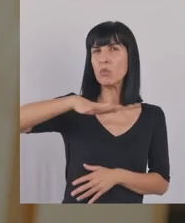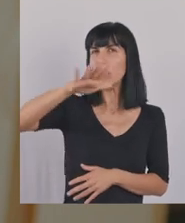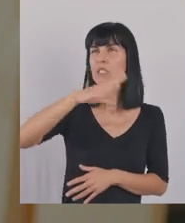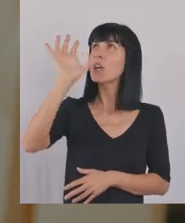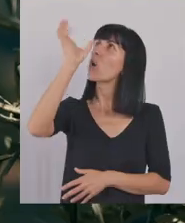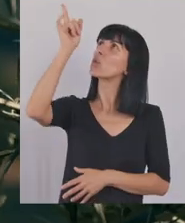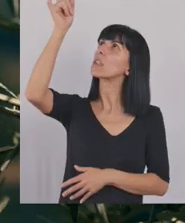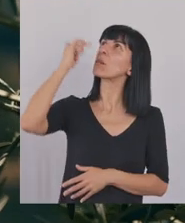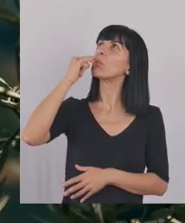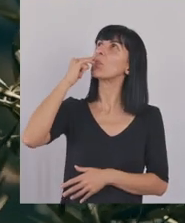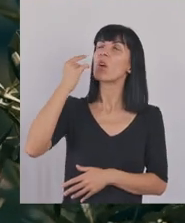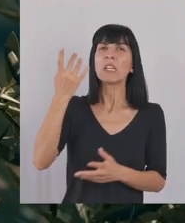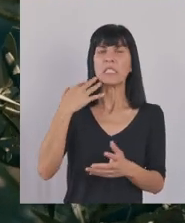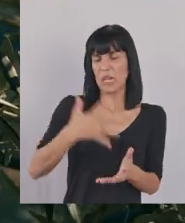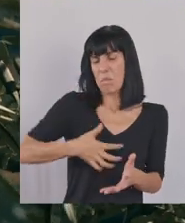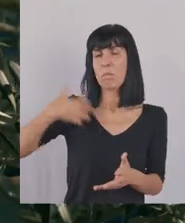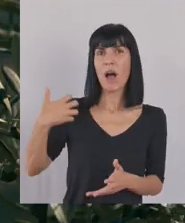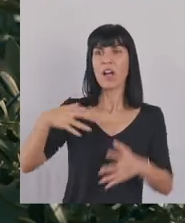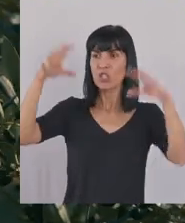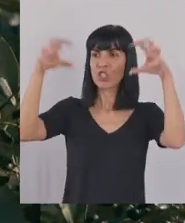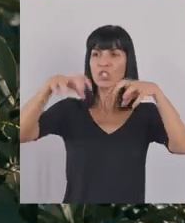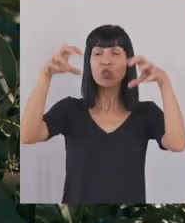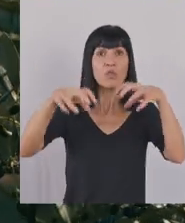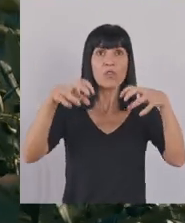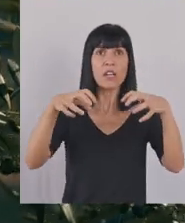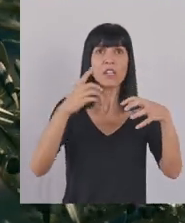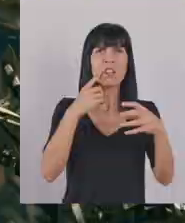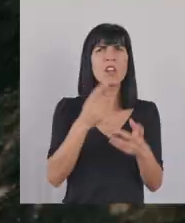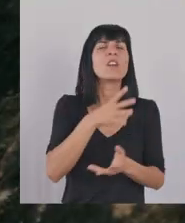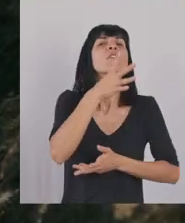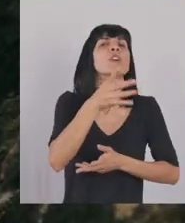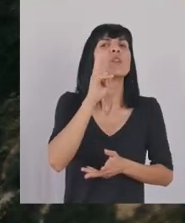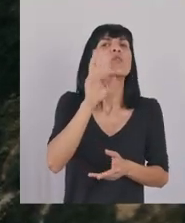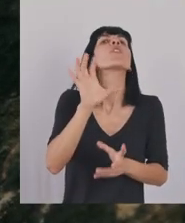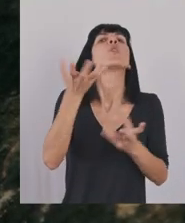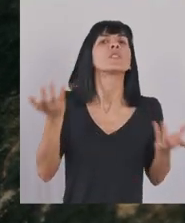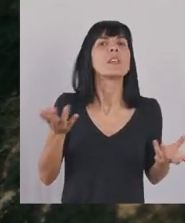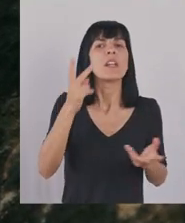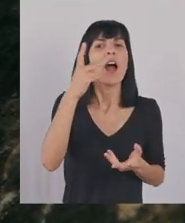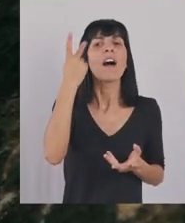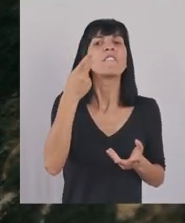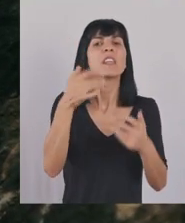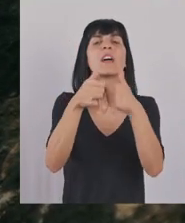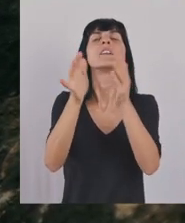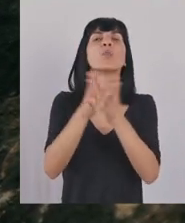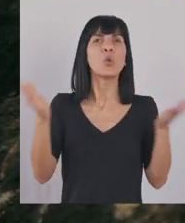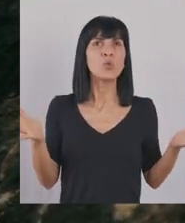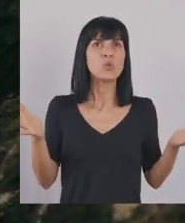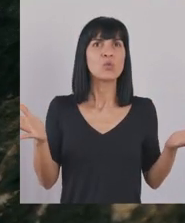2 anos que não caia uma gota d'água, e depois quero ver o que é que nós vamos ir beber. Depois quero